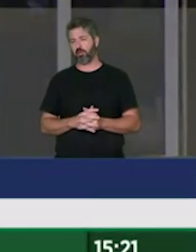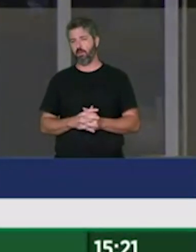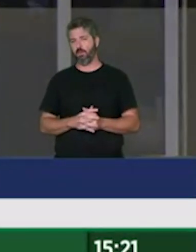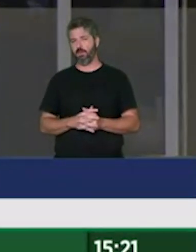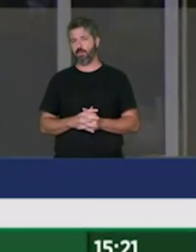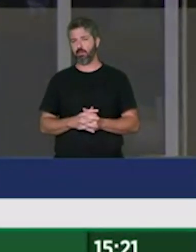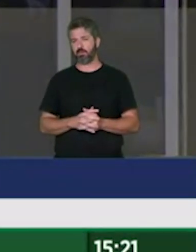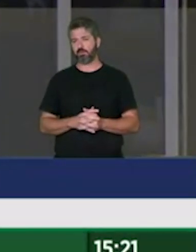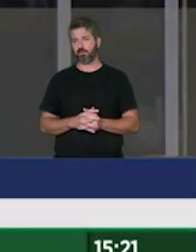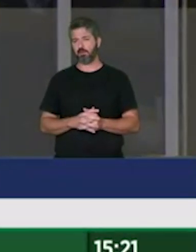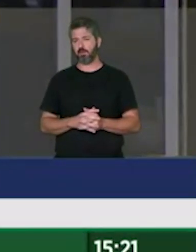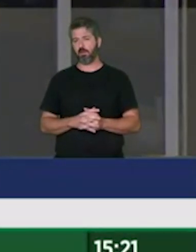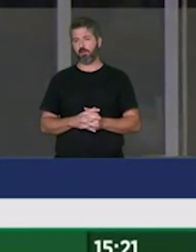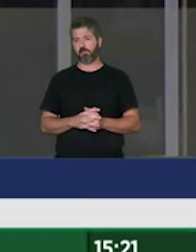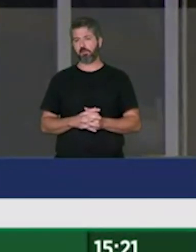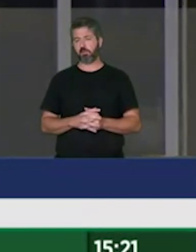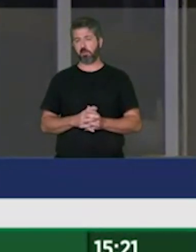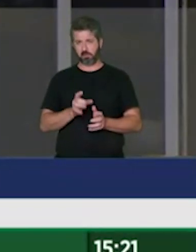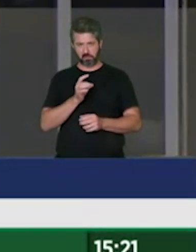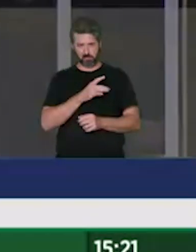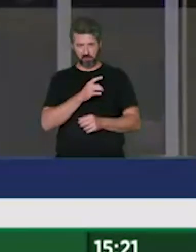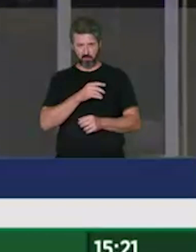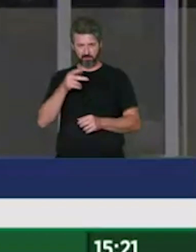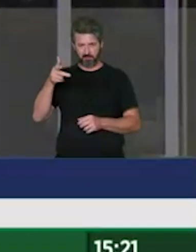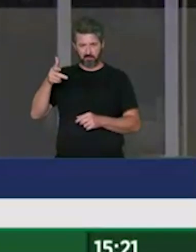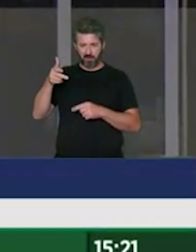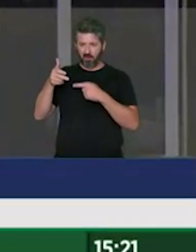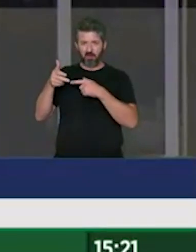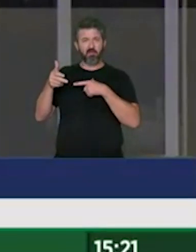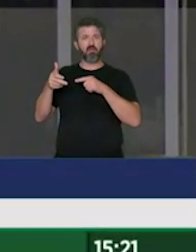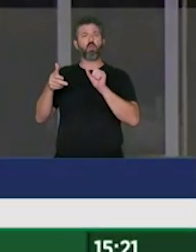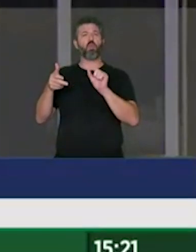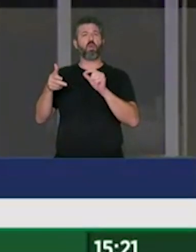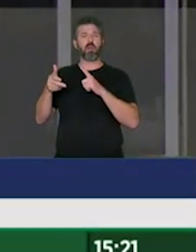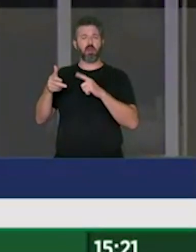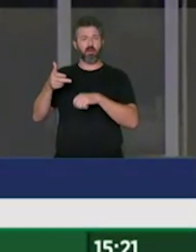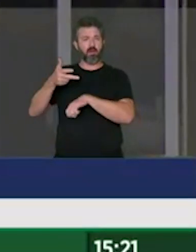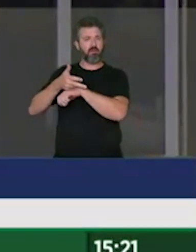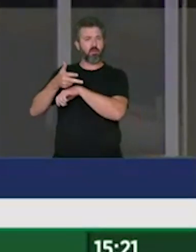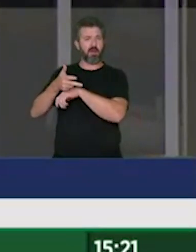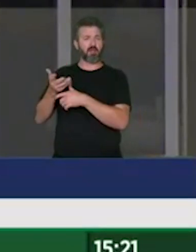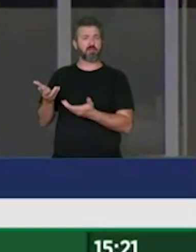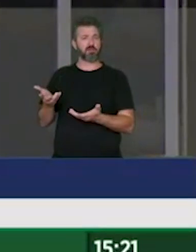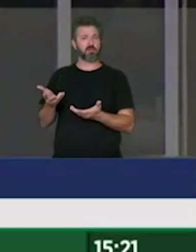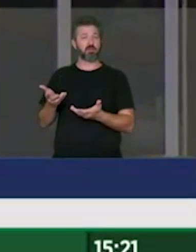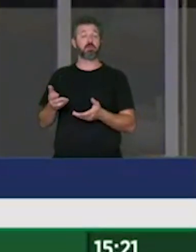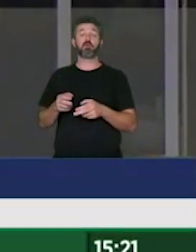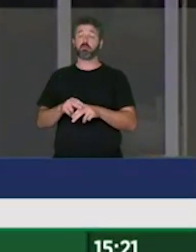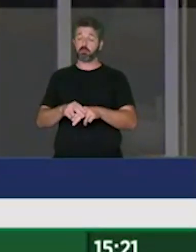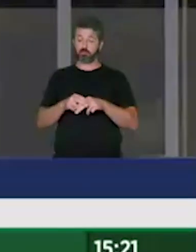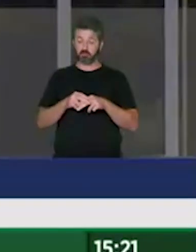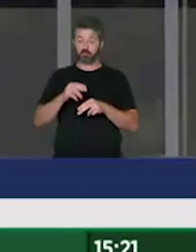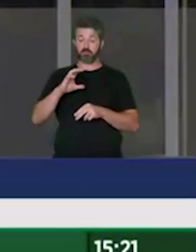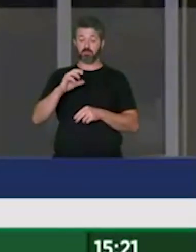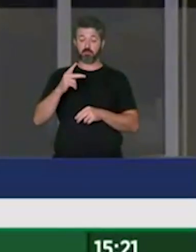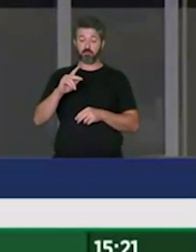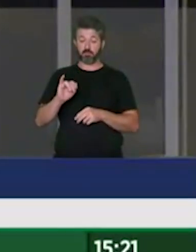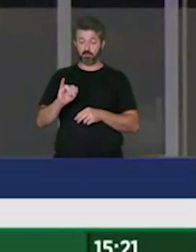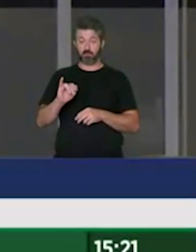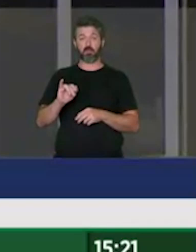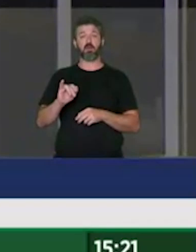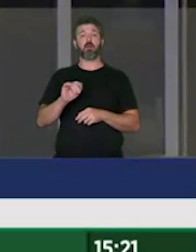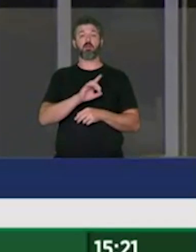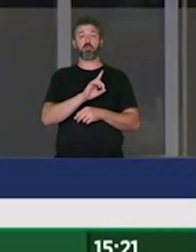Tá com medo de que apareça o quê nas imagens? É mais um motivo para que a CPI de 8 de janeiro